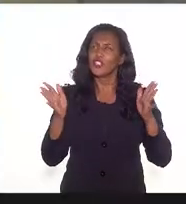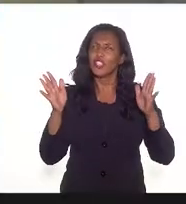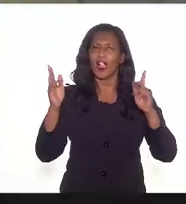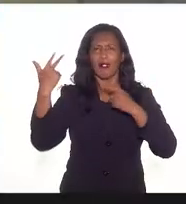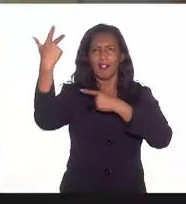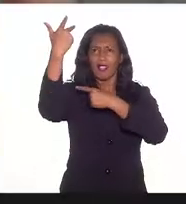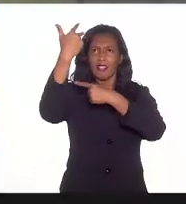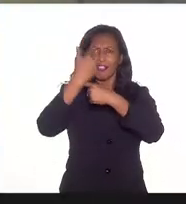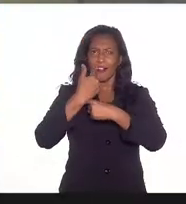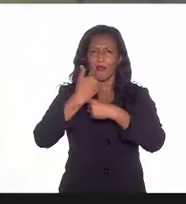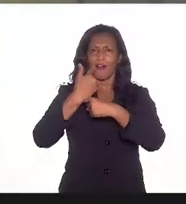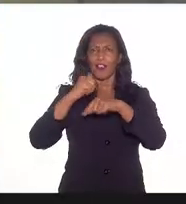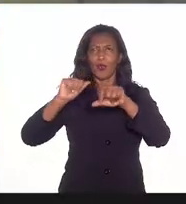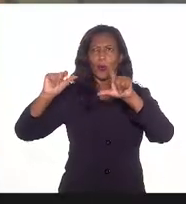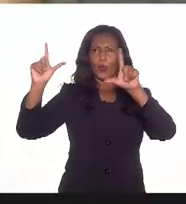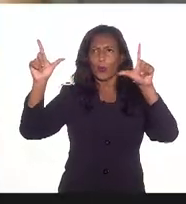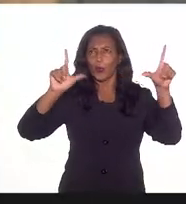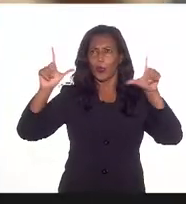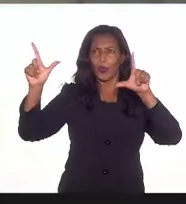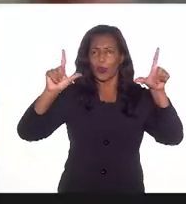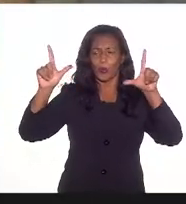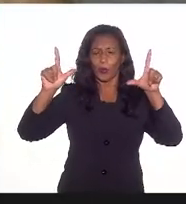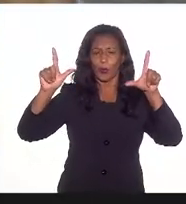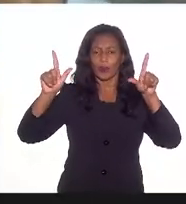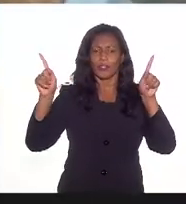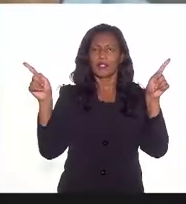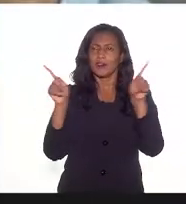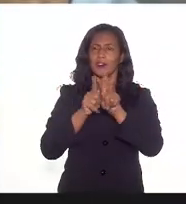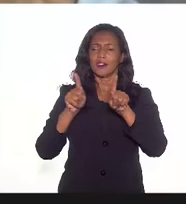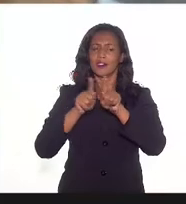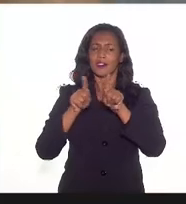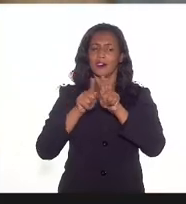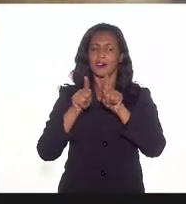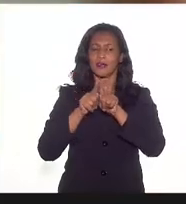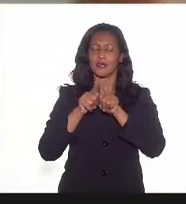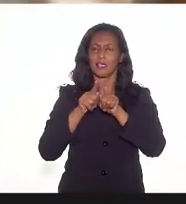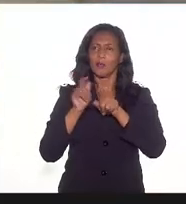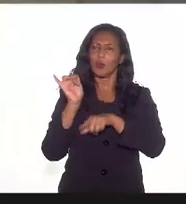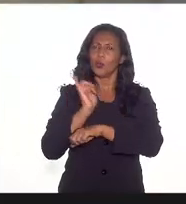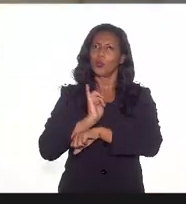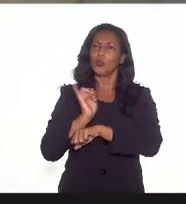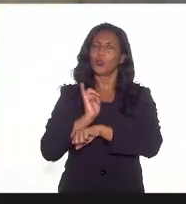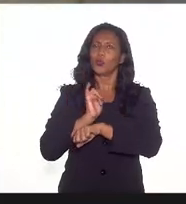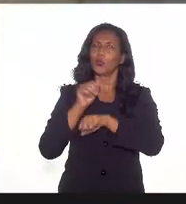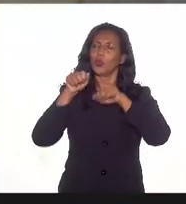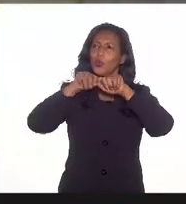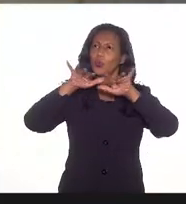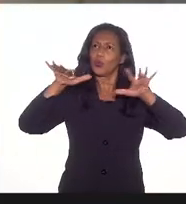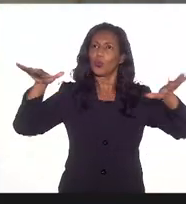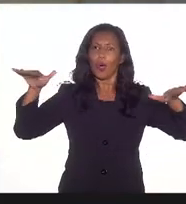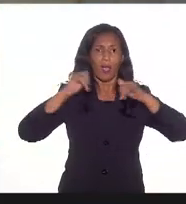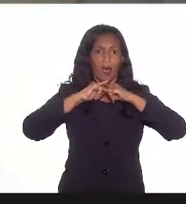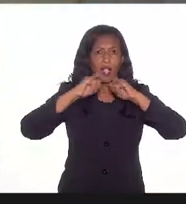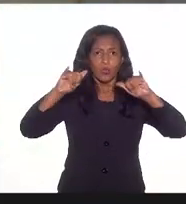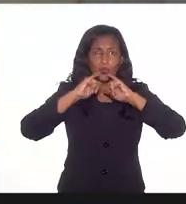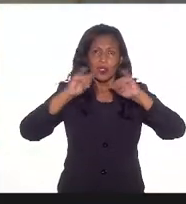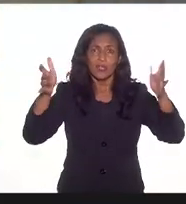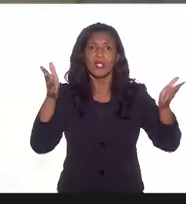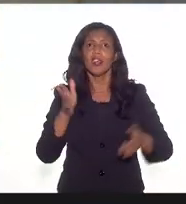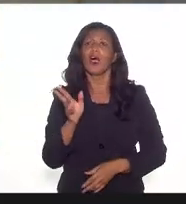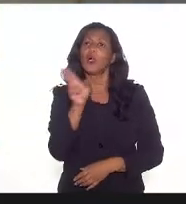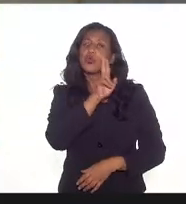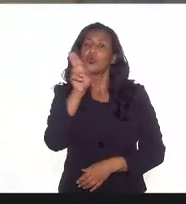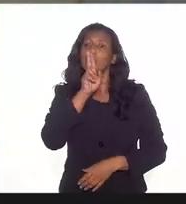TV Alerj, e também está sendo transmitido pelo meu YouTube, e anuncia qual é o endereço